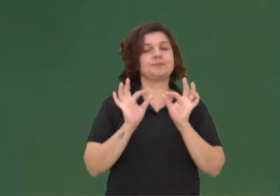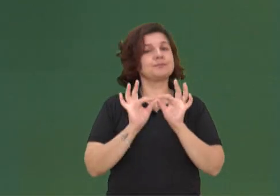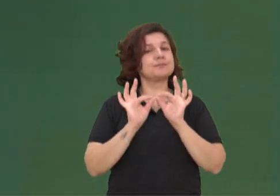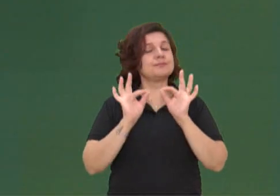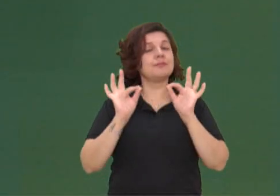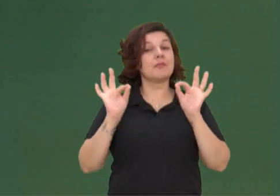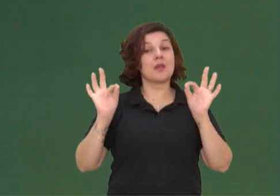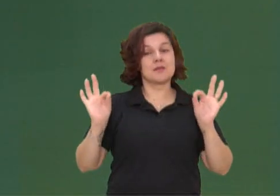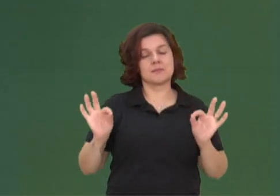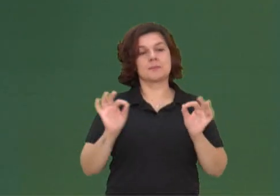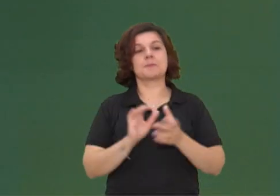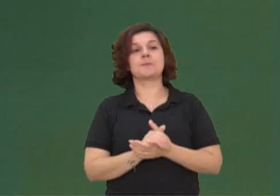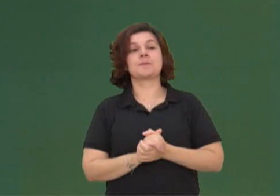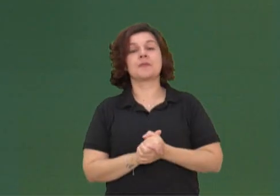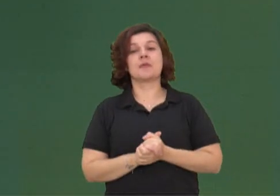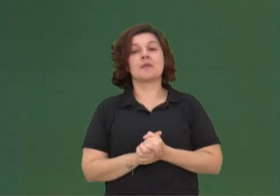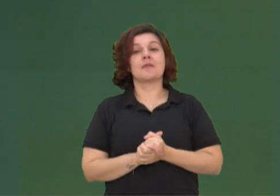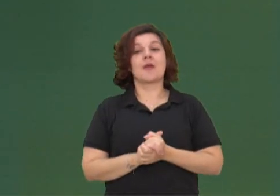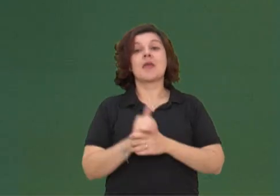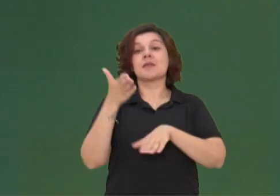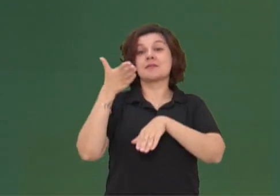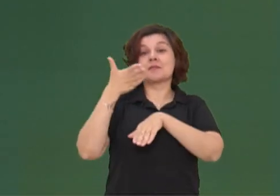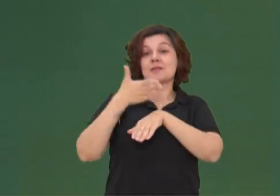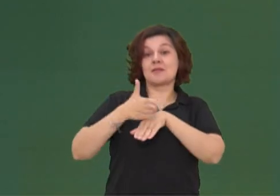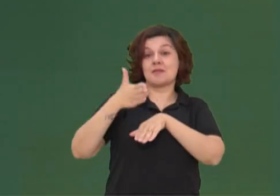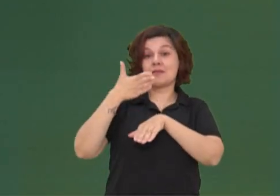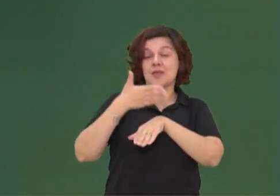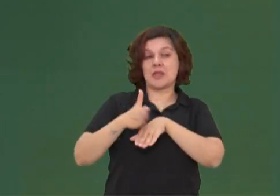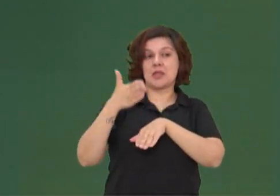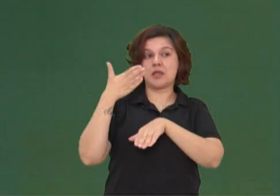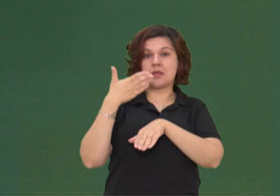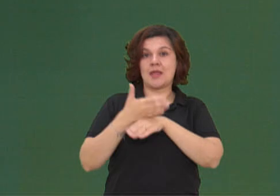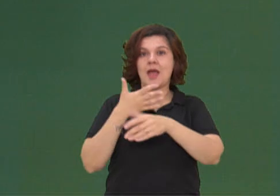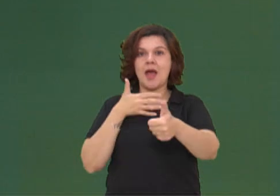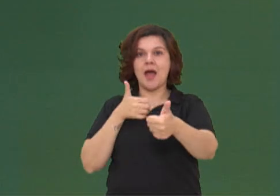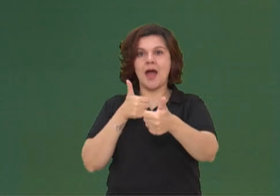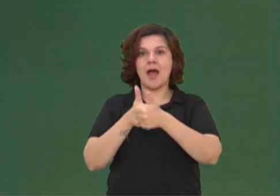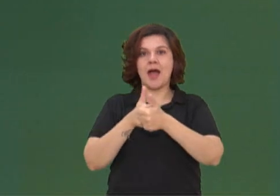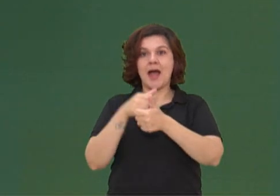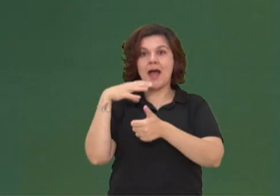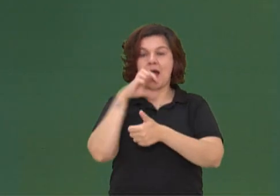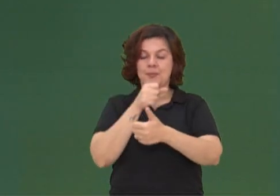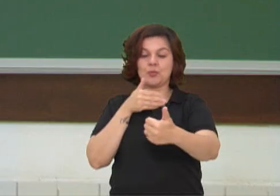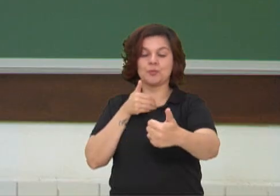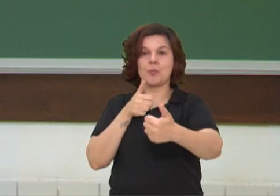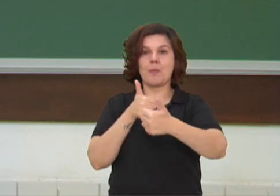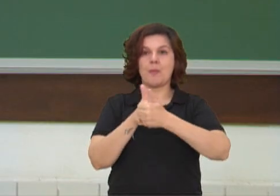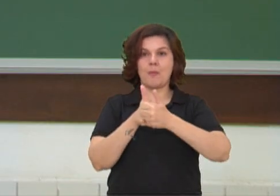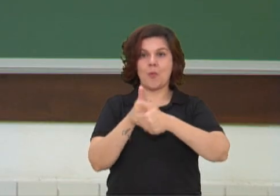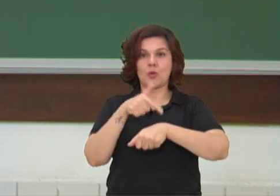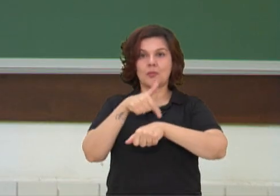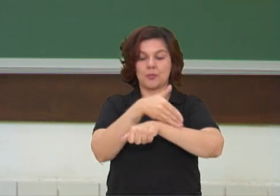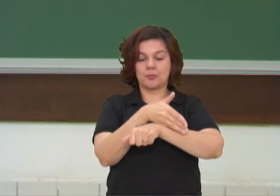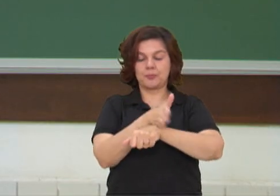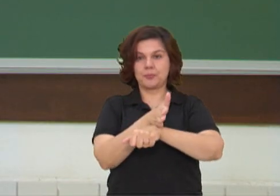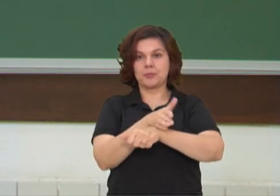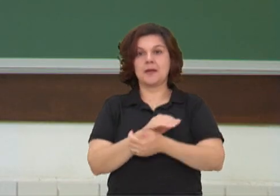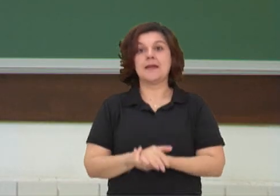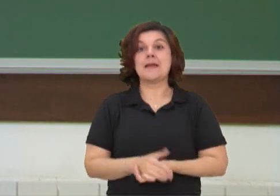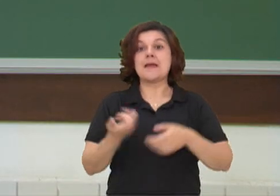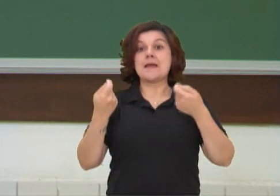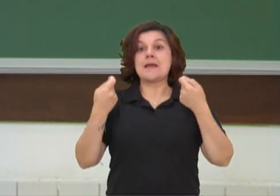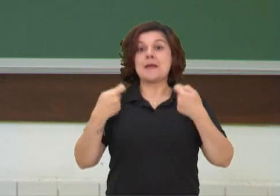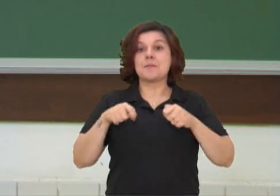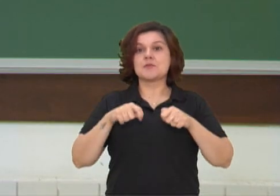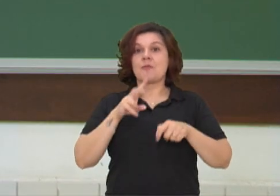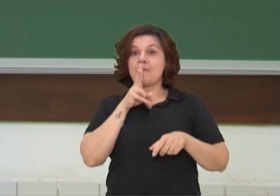Basicamente, é que quando nós vamos trabalhar um exercício que seja curto, seja de curta duração, e exija